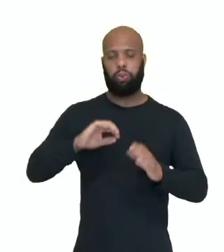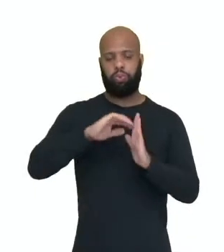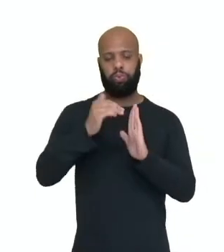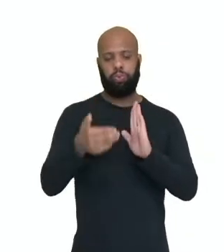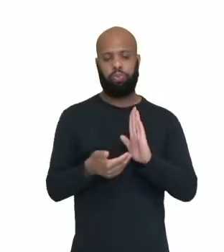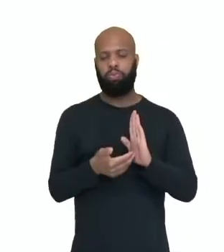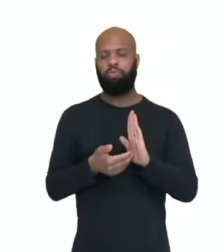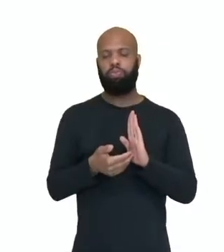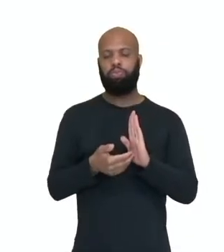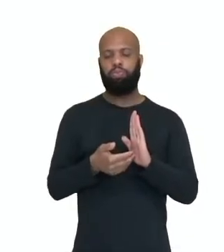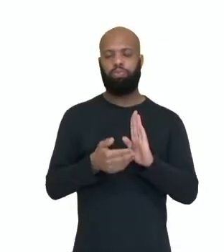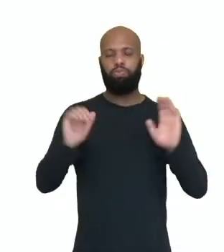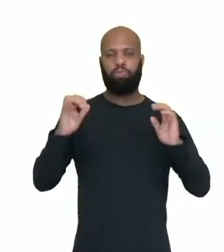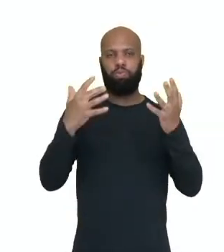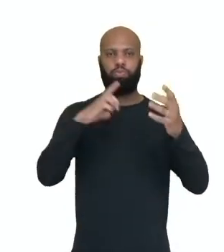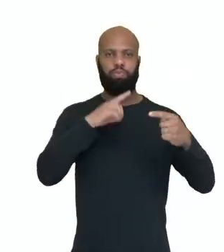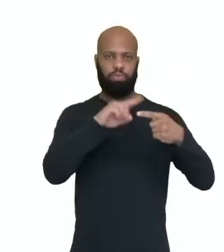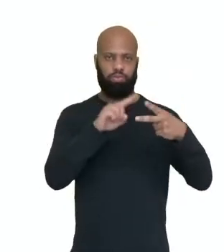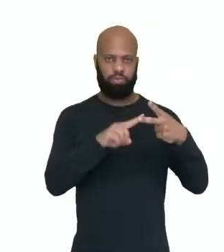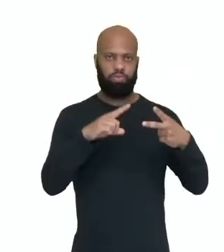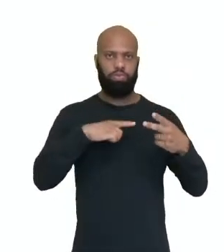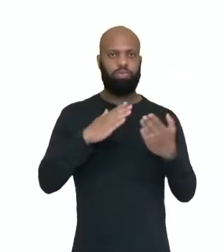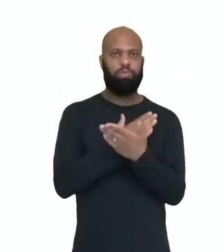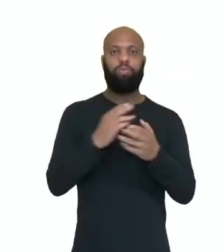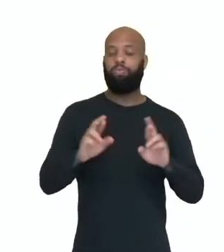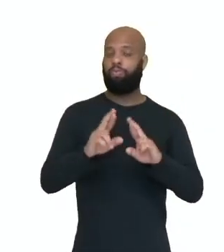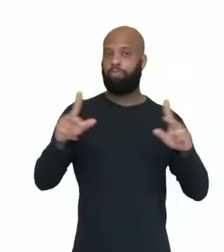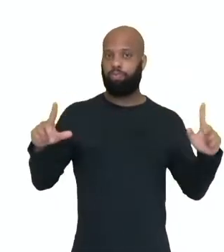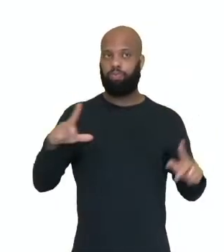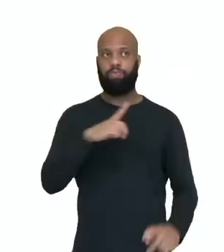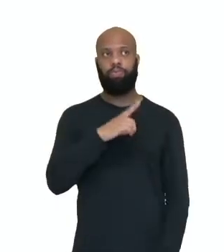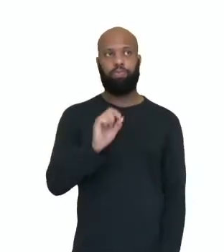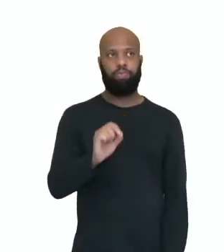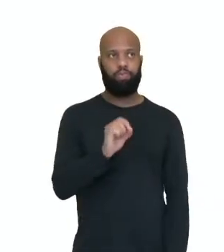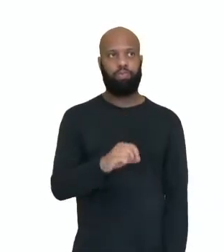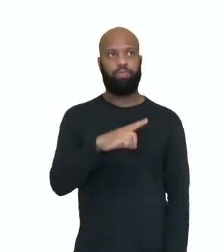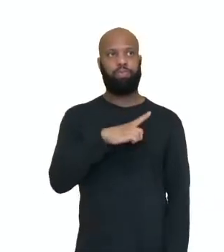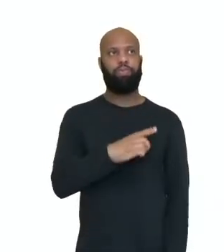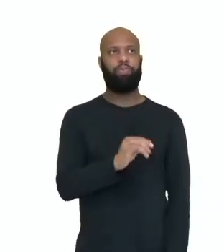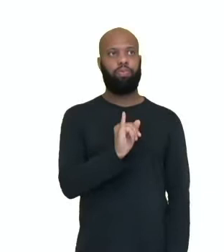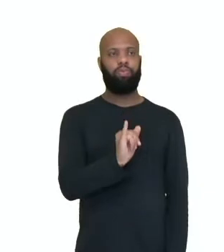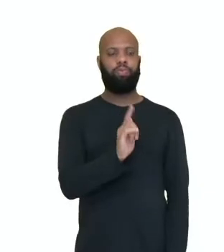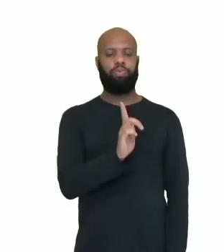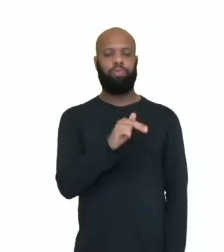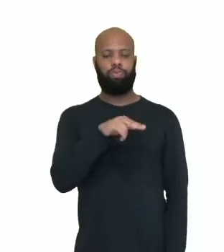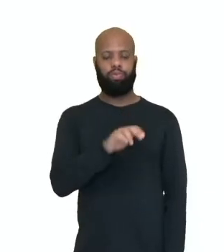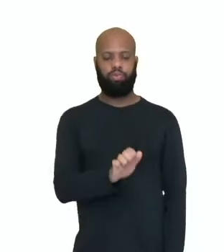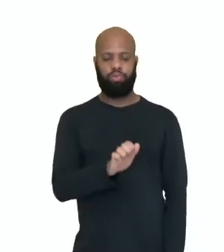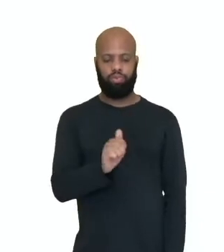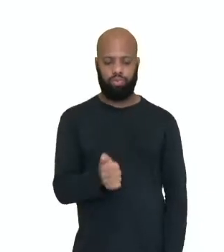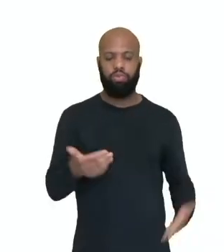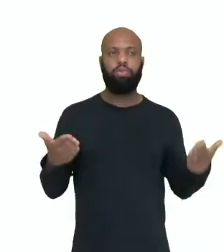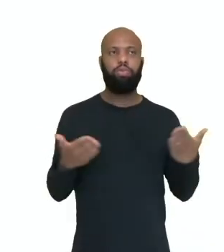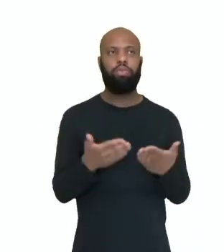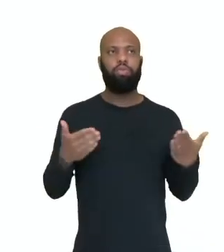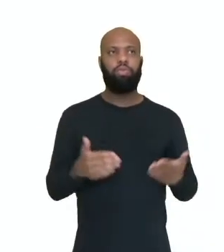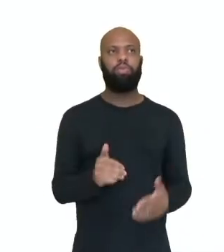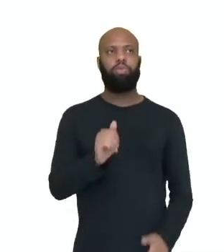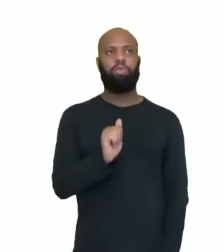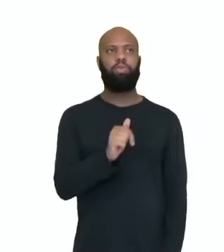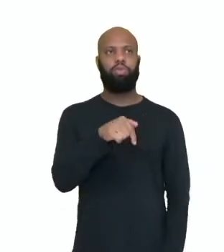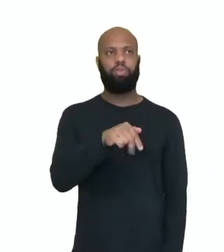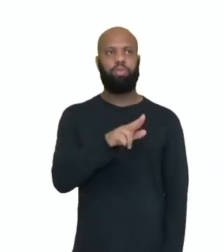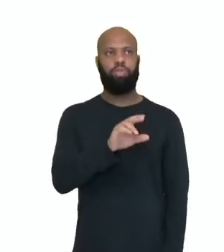dois tipos, que apresentam algumas diferenças. Então a gente tem a eletrólise ígnea e agora a gente vai falar sobre a eletrólise aquosa